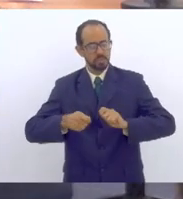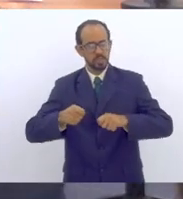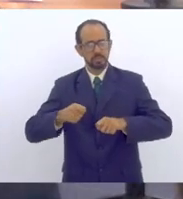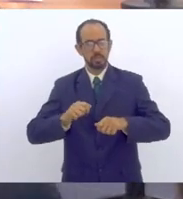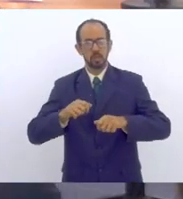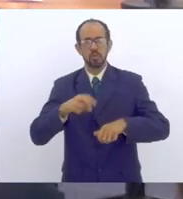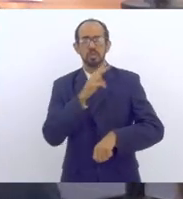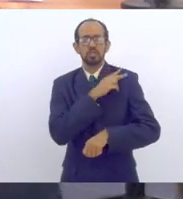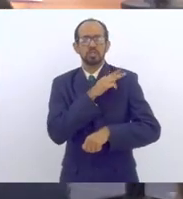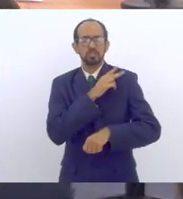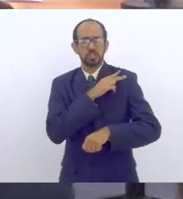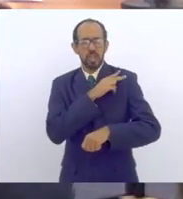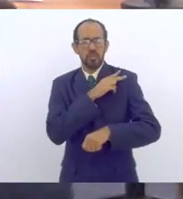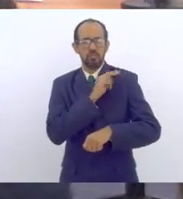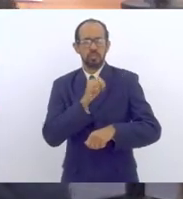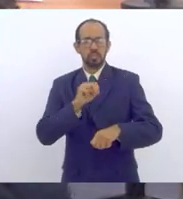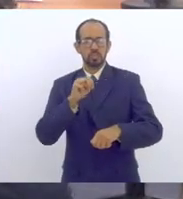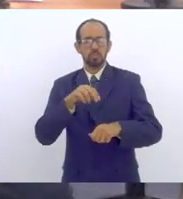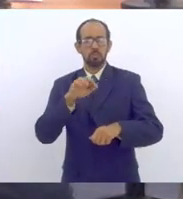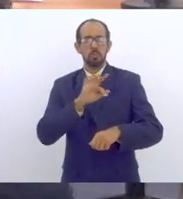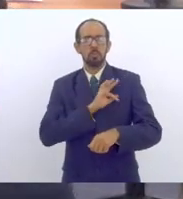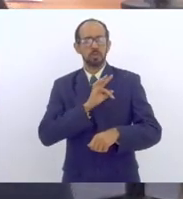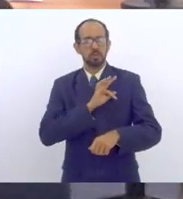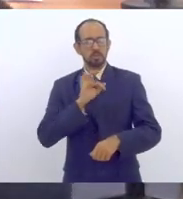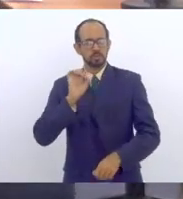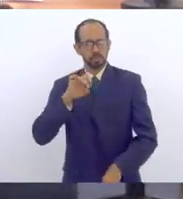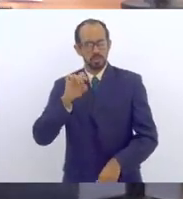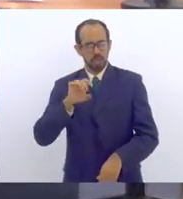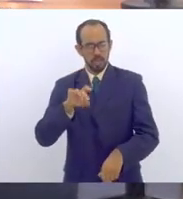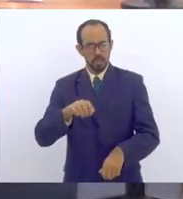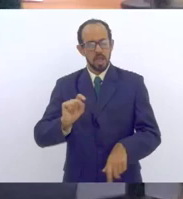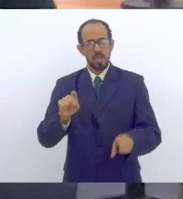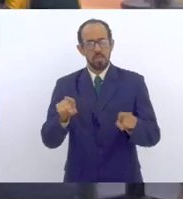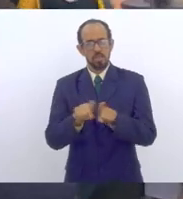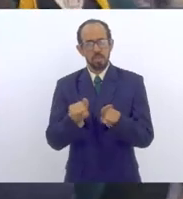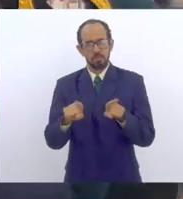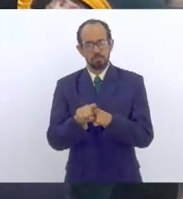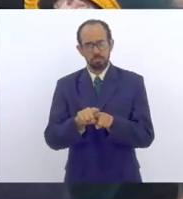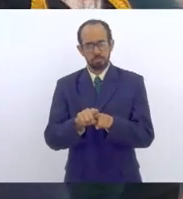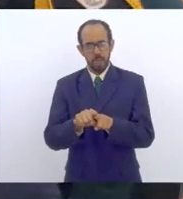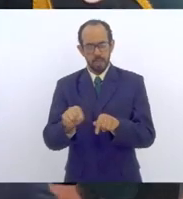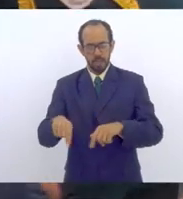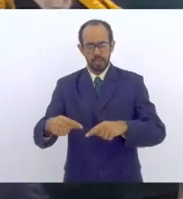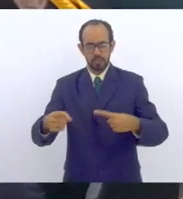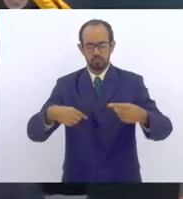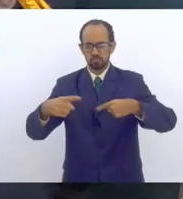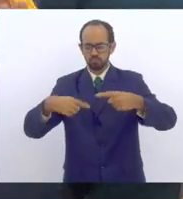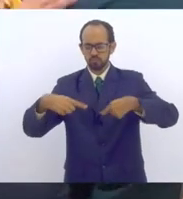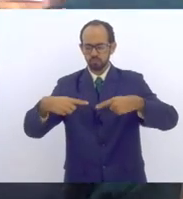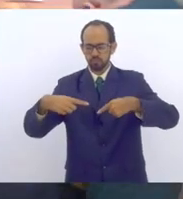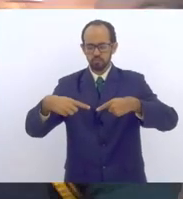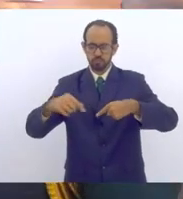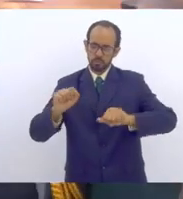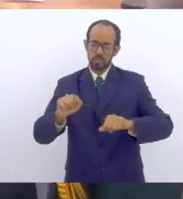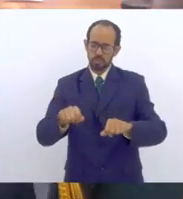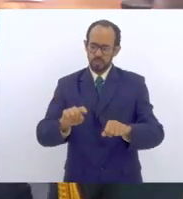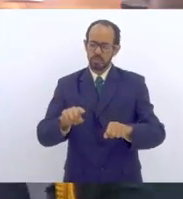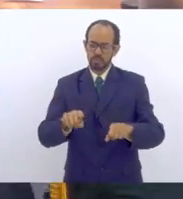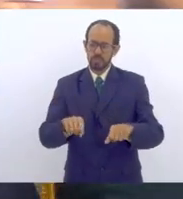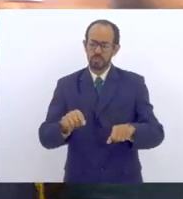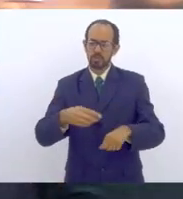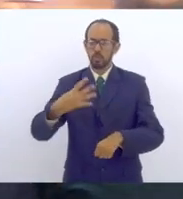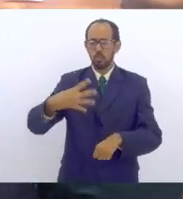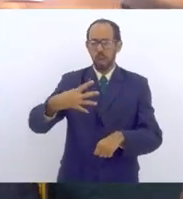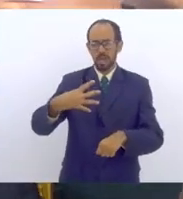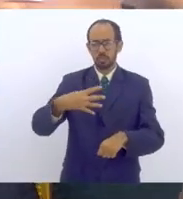comando de policiamento especializado comandante do batalhão de policiamento e vias expressas comandante do quarto Batalhão de Polícia